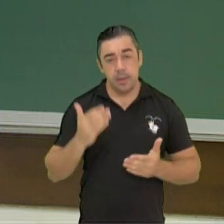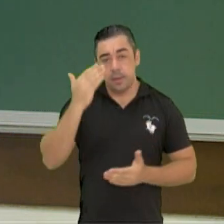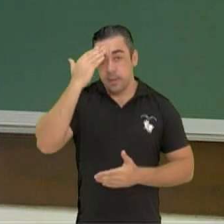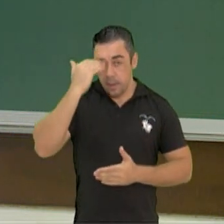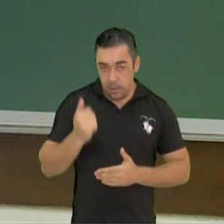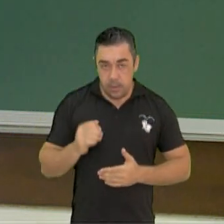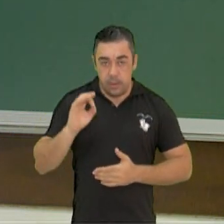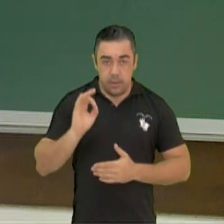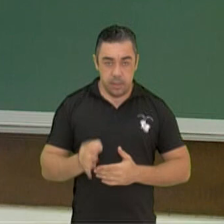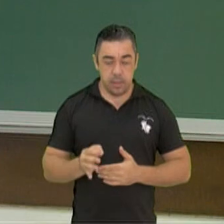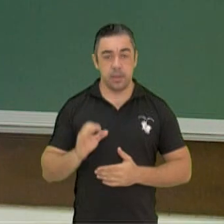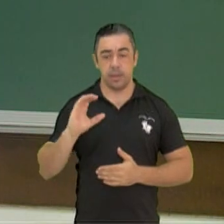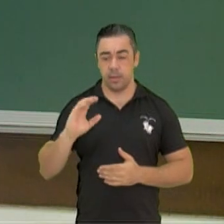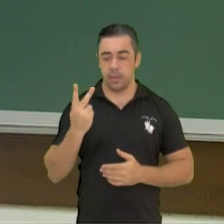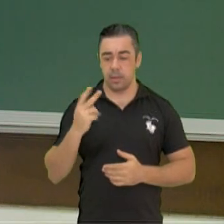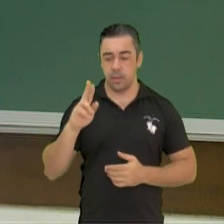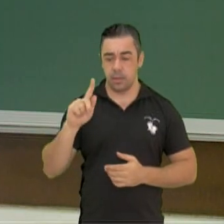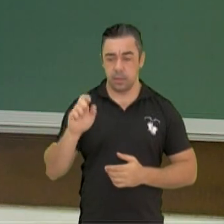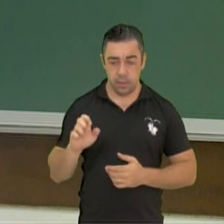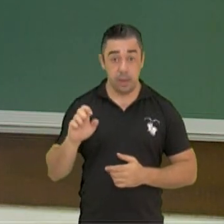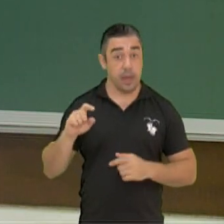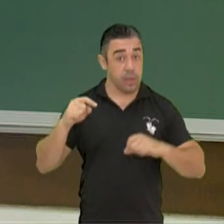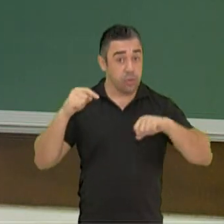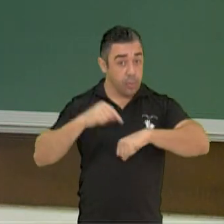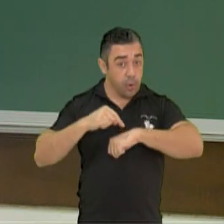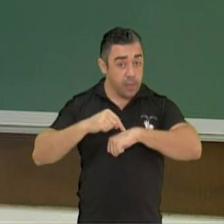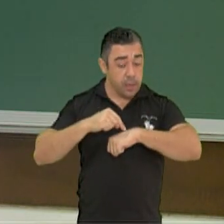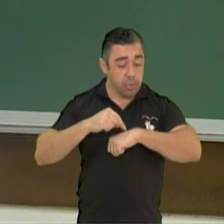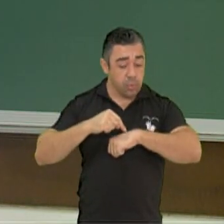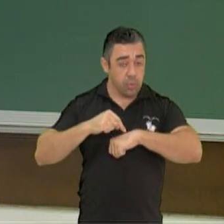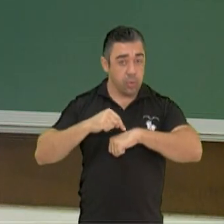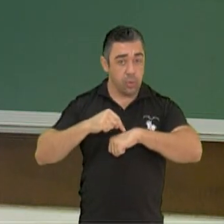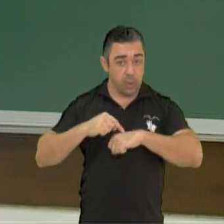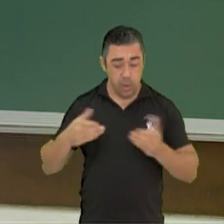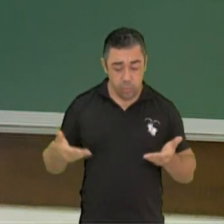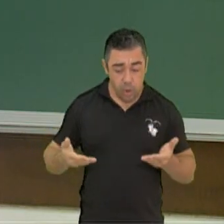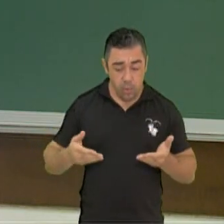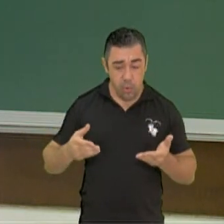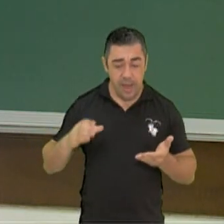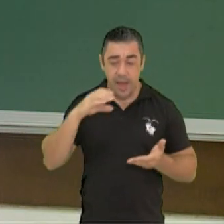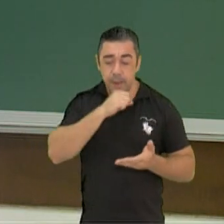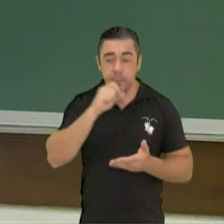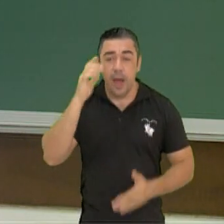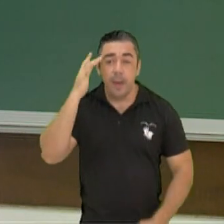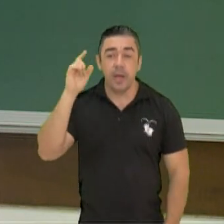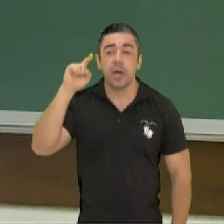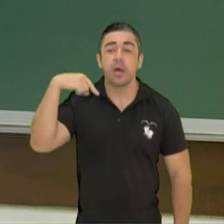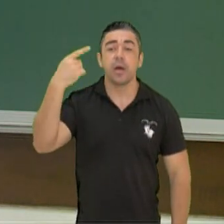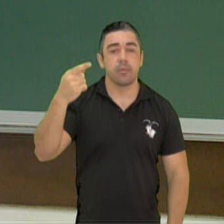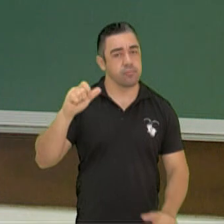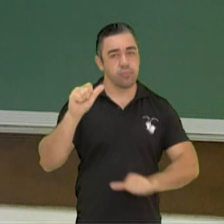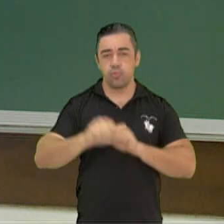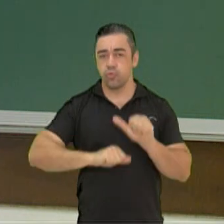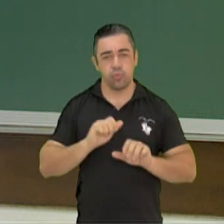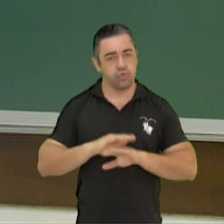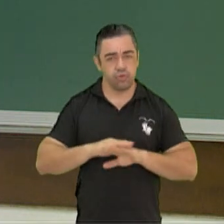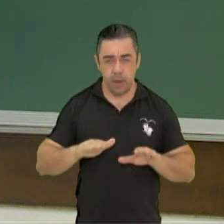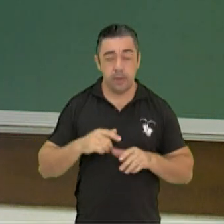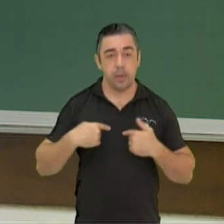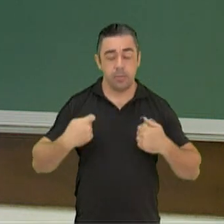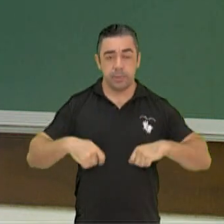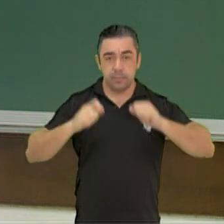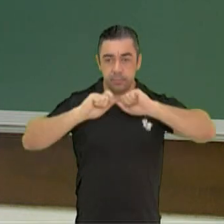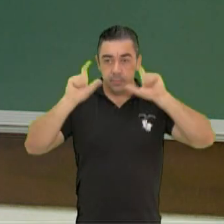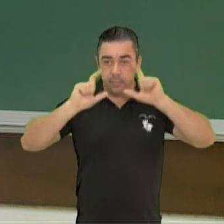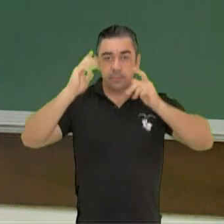Sabemos que a charge é efêmero, ou seja, passa rápido porque é o momento que tem hoje, às vezes amanhã não tem mais. Então, eu tenho que estar sempre